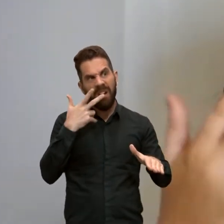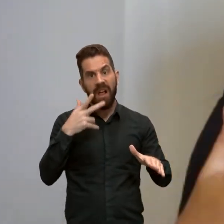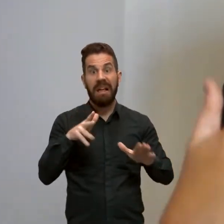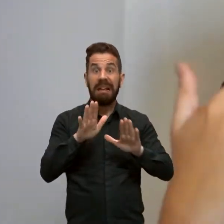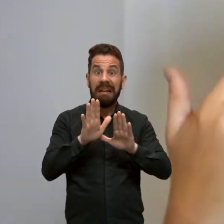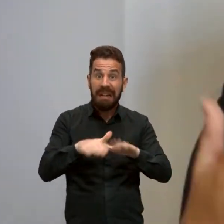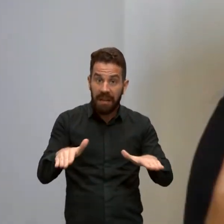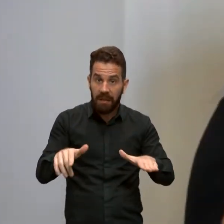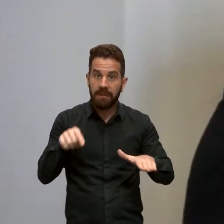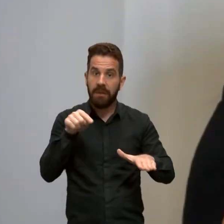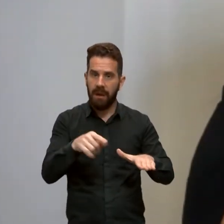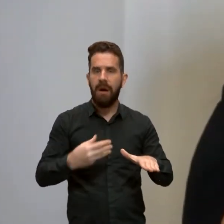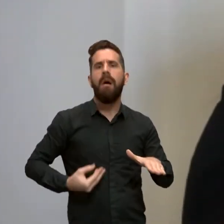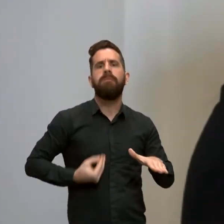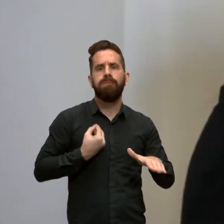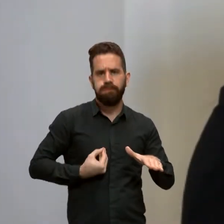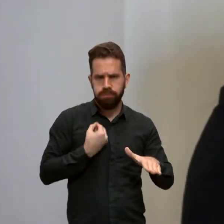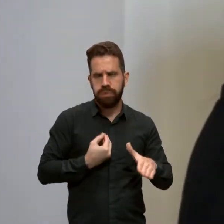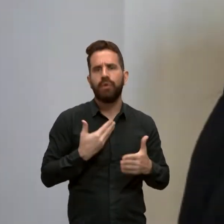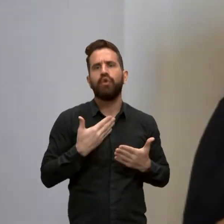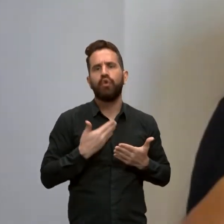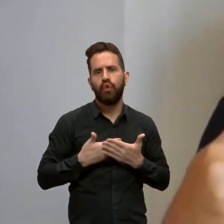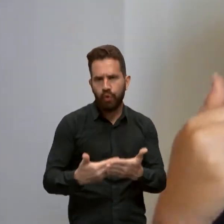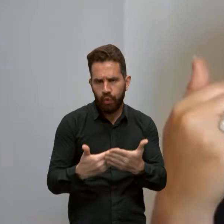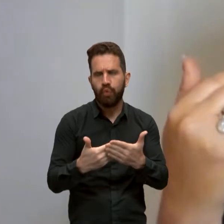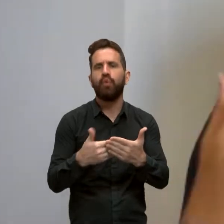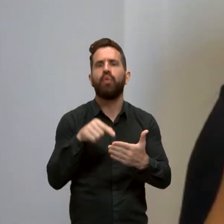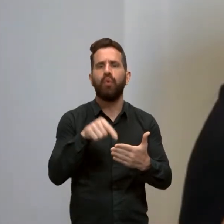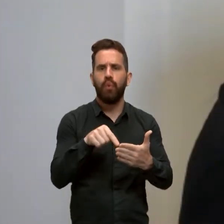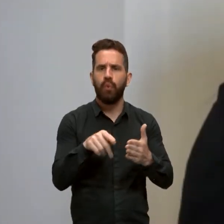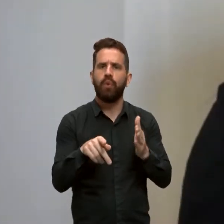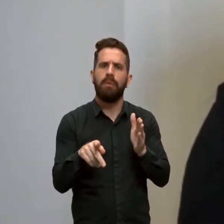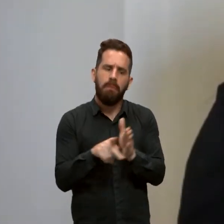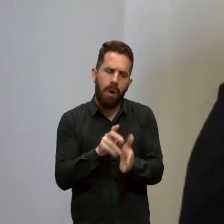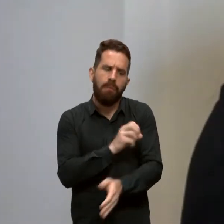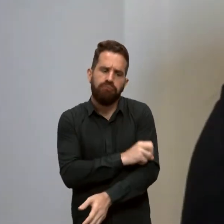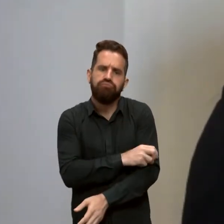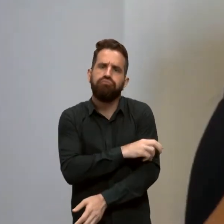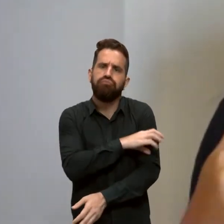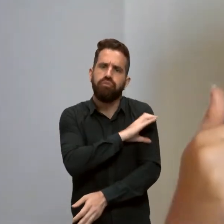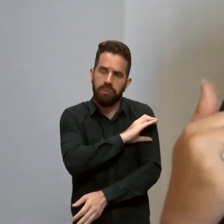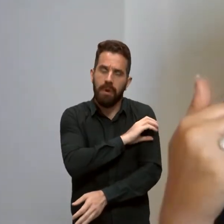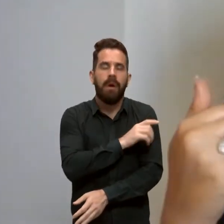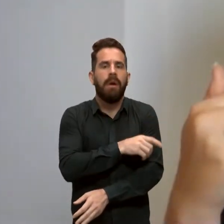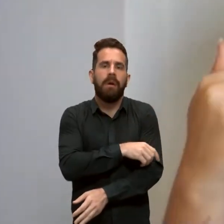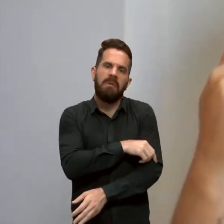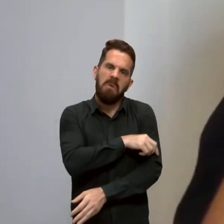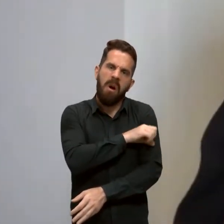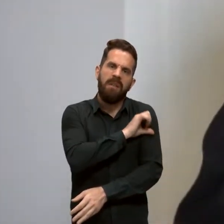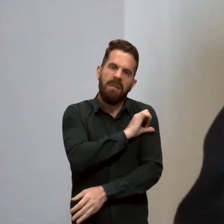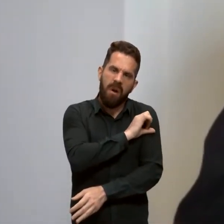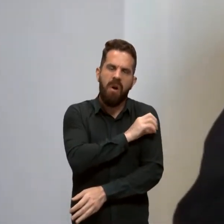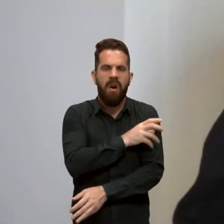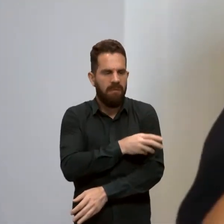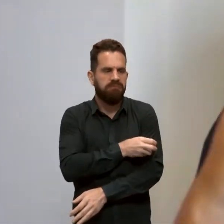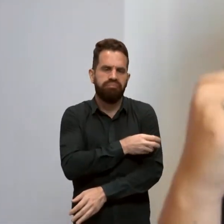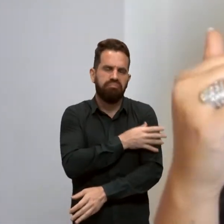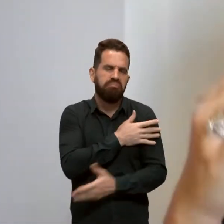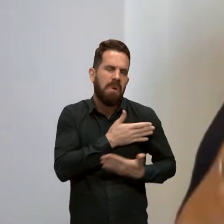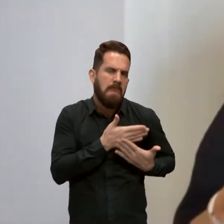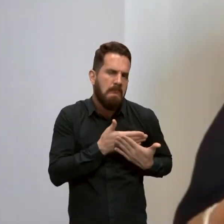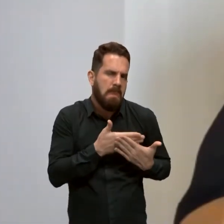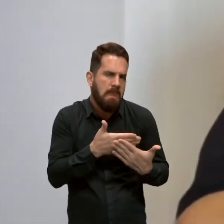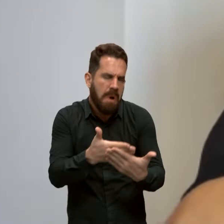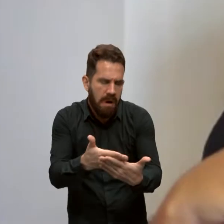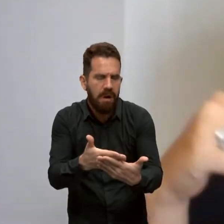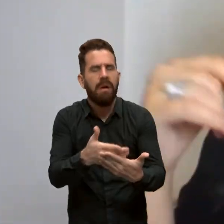à criança que está na educação infantil, quando me refiro a estudante, me refiro àqueles que estão ensino